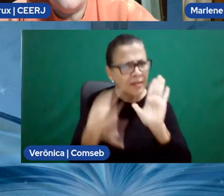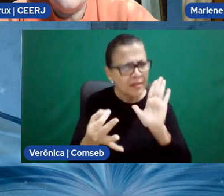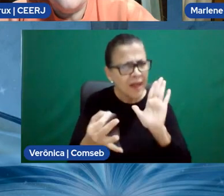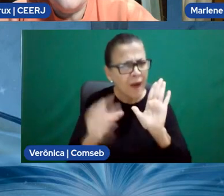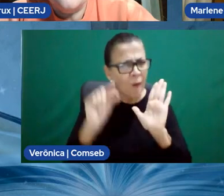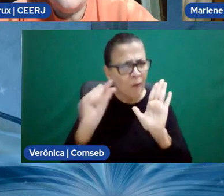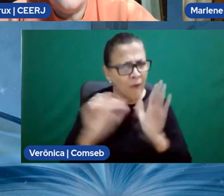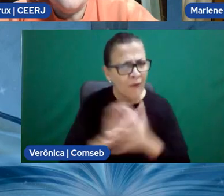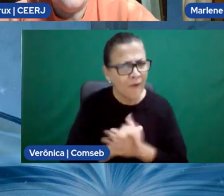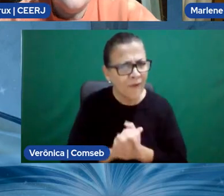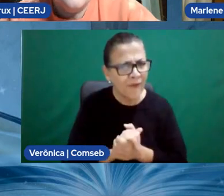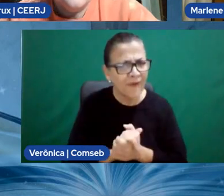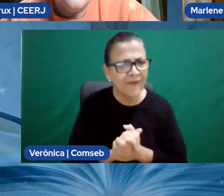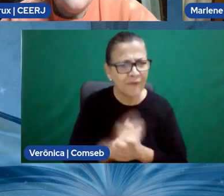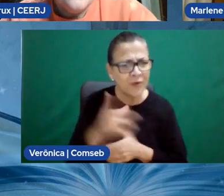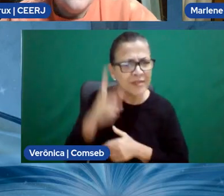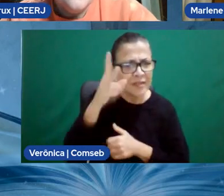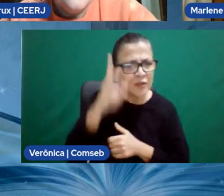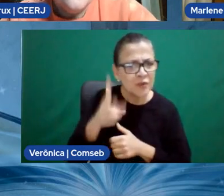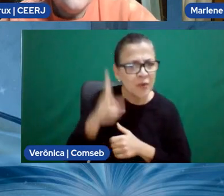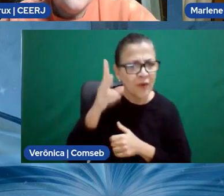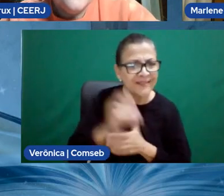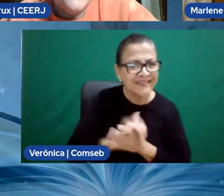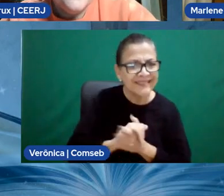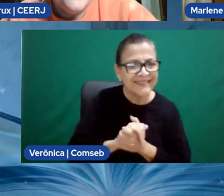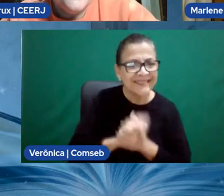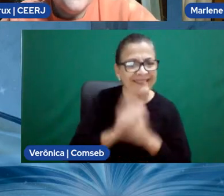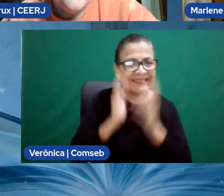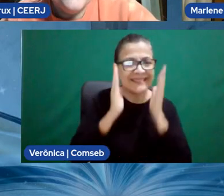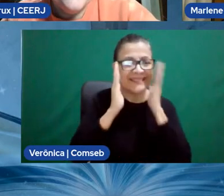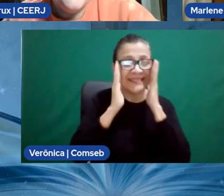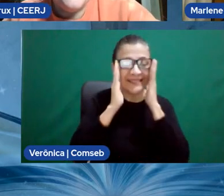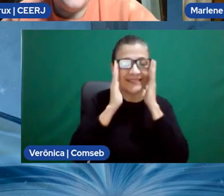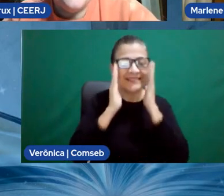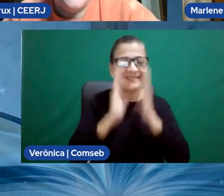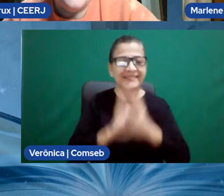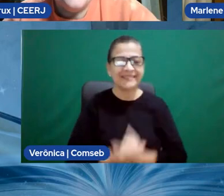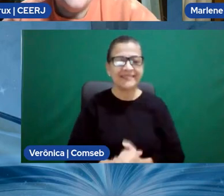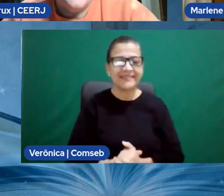ser, Marlene, Romero? Fiquem à vontade.